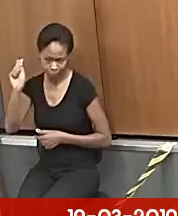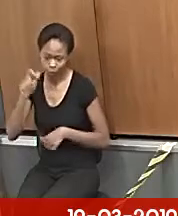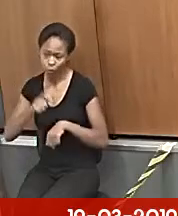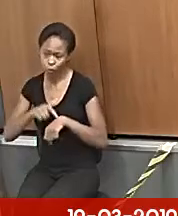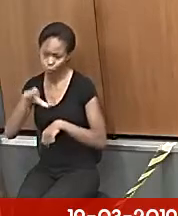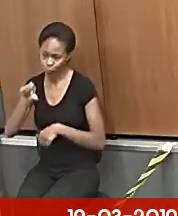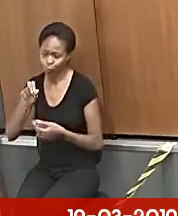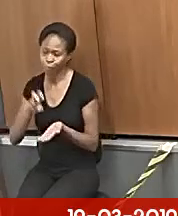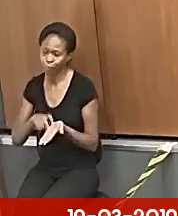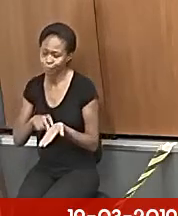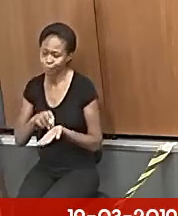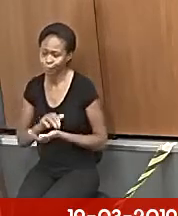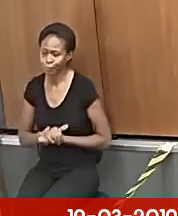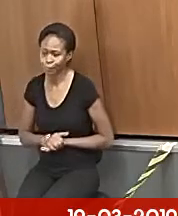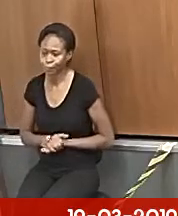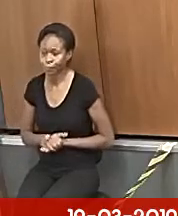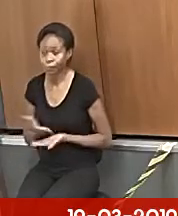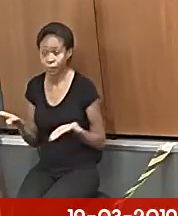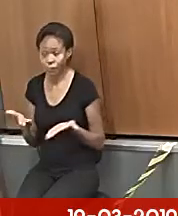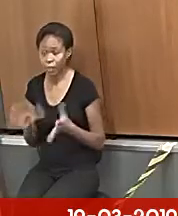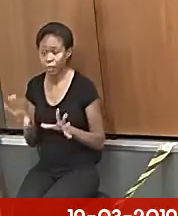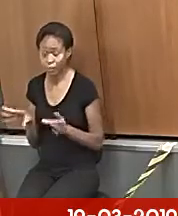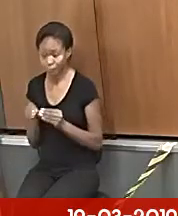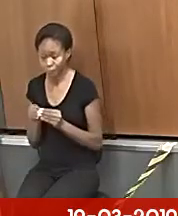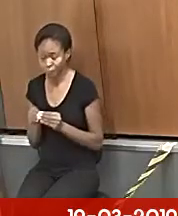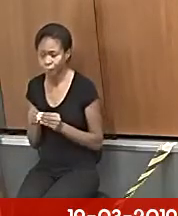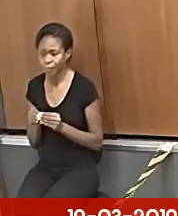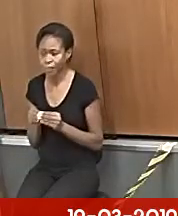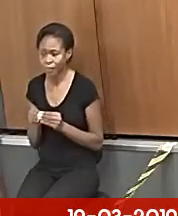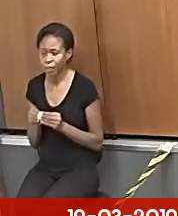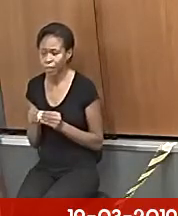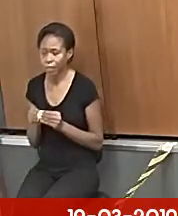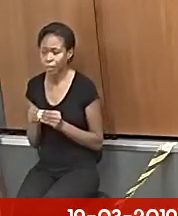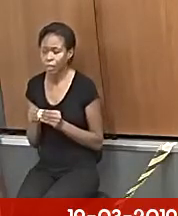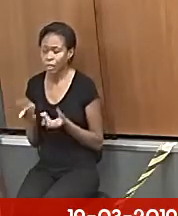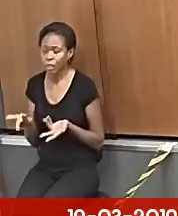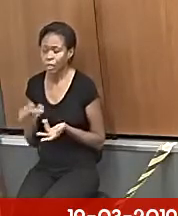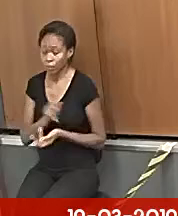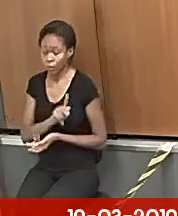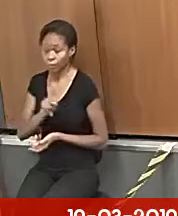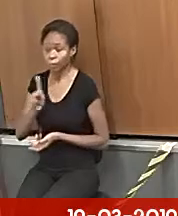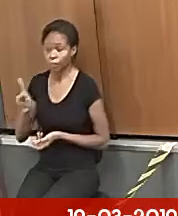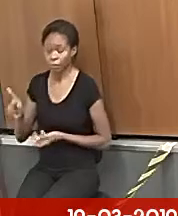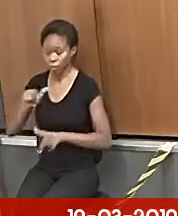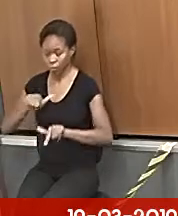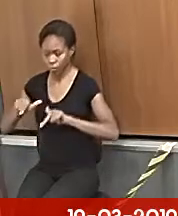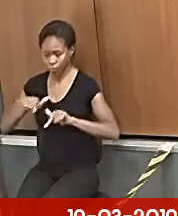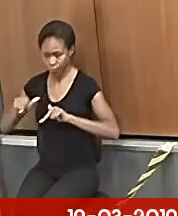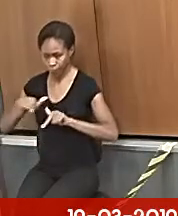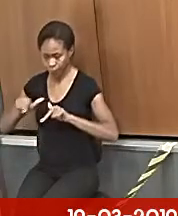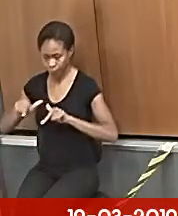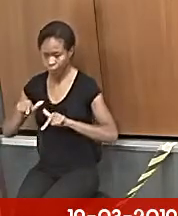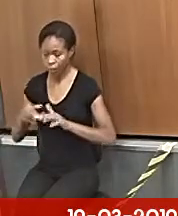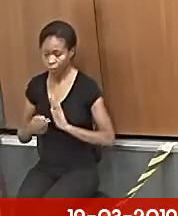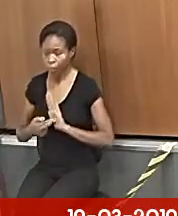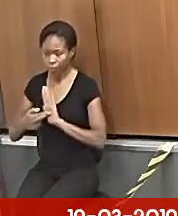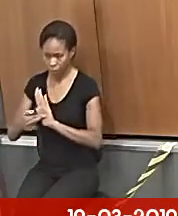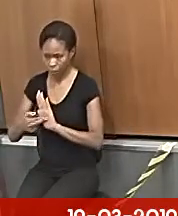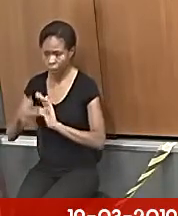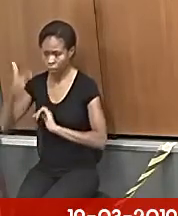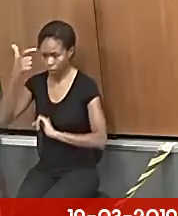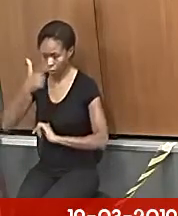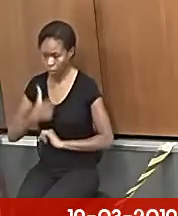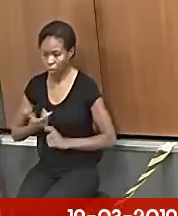pessoal nos resta na condição aqui de condutor dos trabalhos nesta tarde é nós temos é